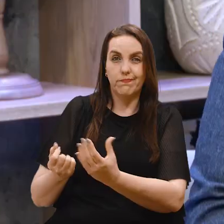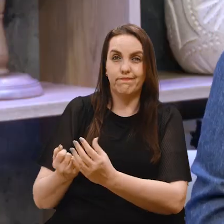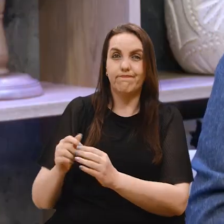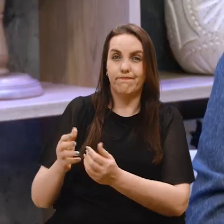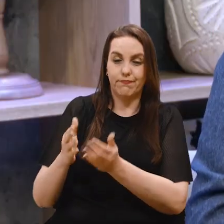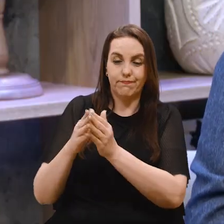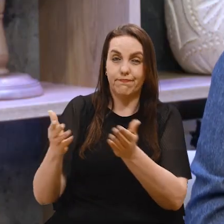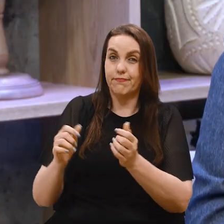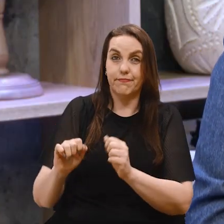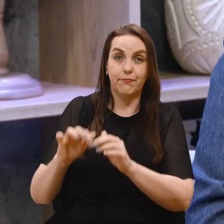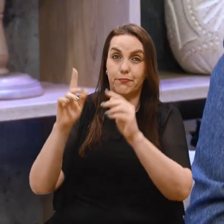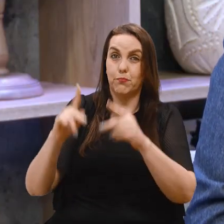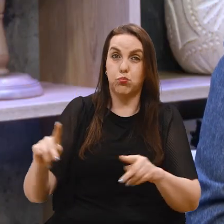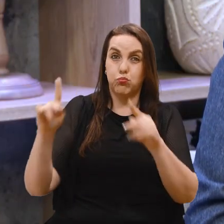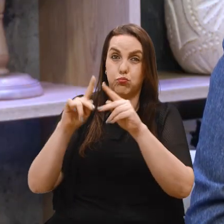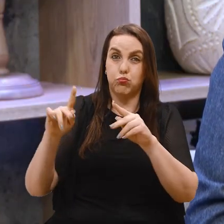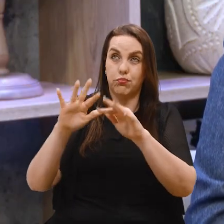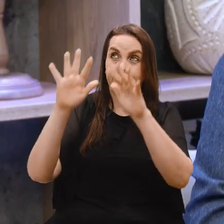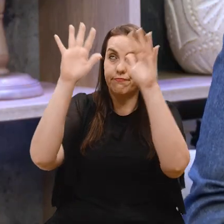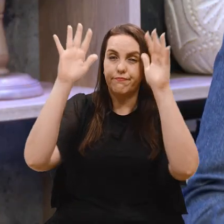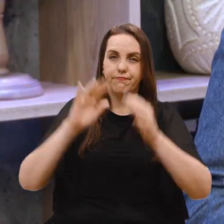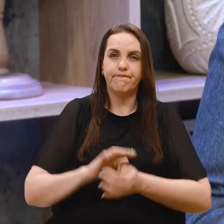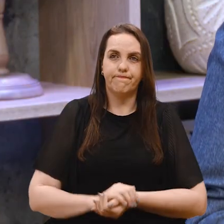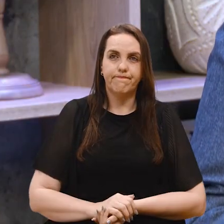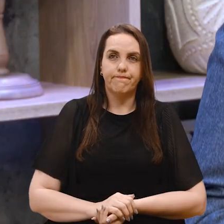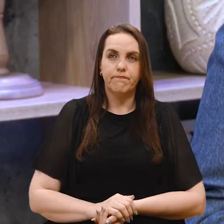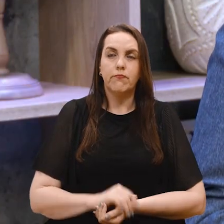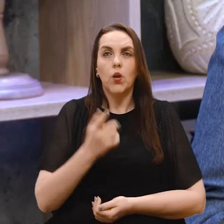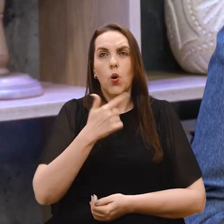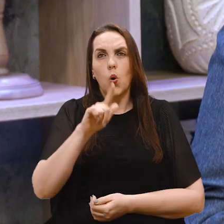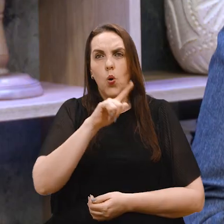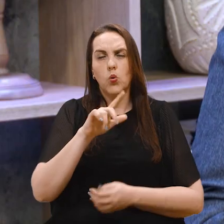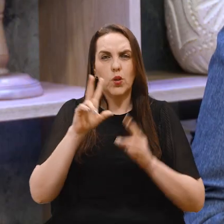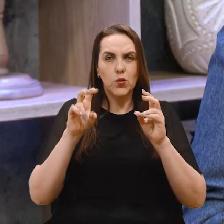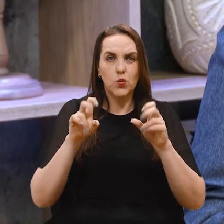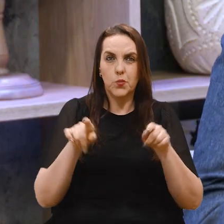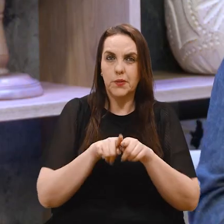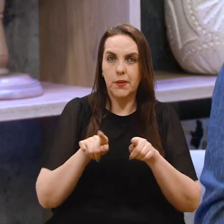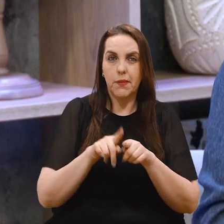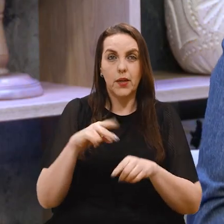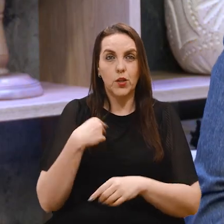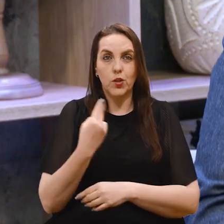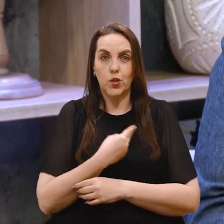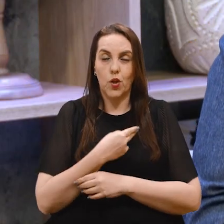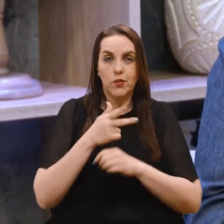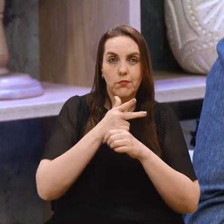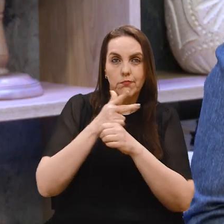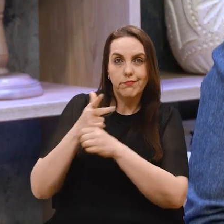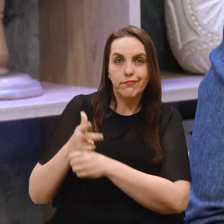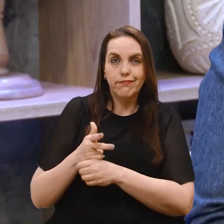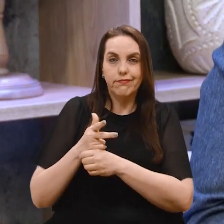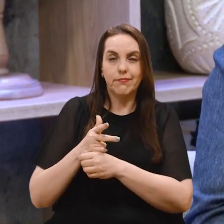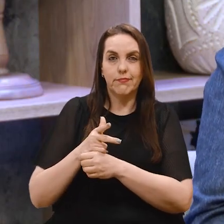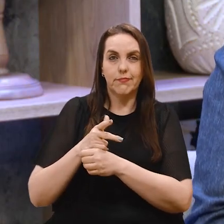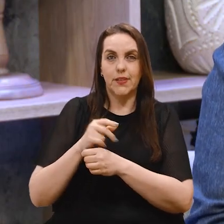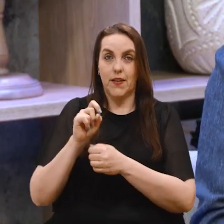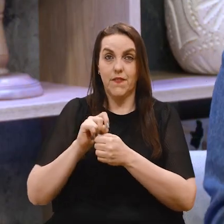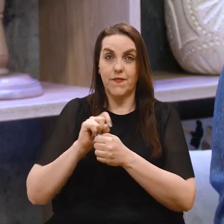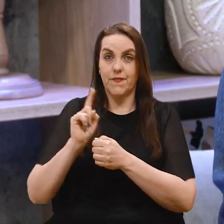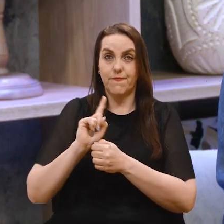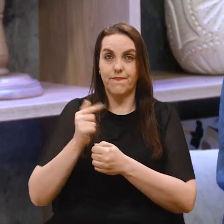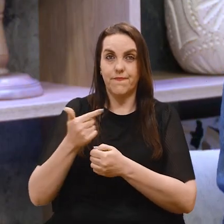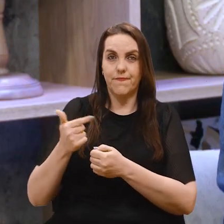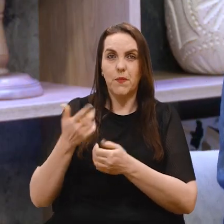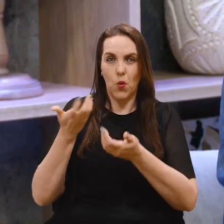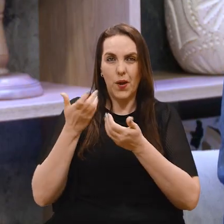assunto, Zita, que a gente acabou não registrando no VT que a gente fez, mas que eu queria te